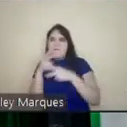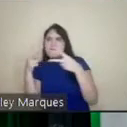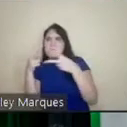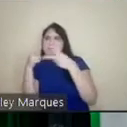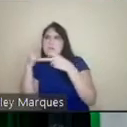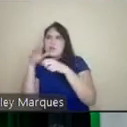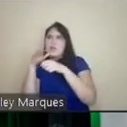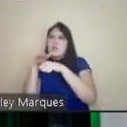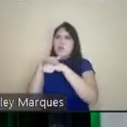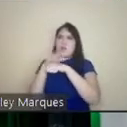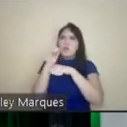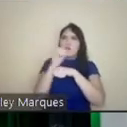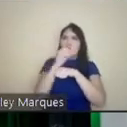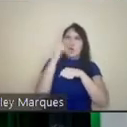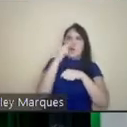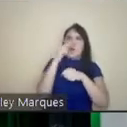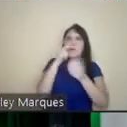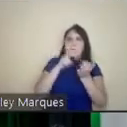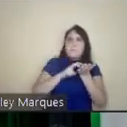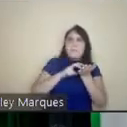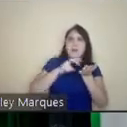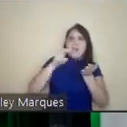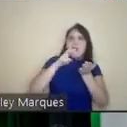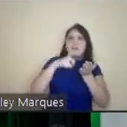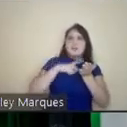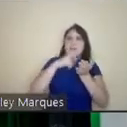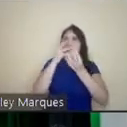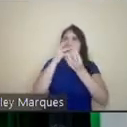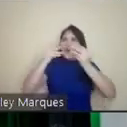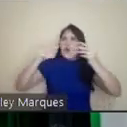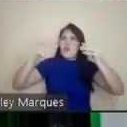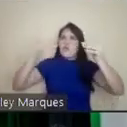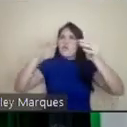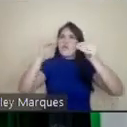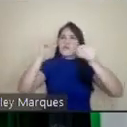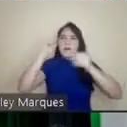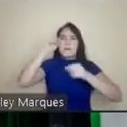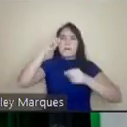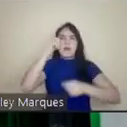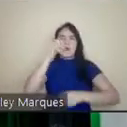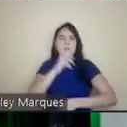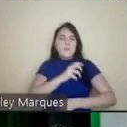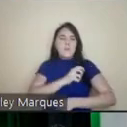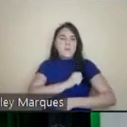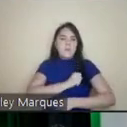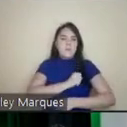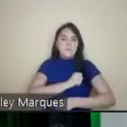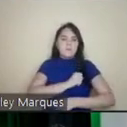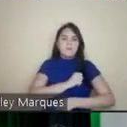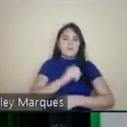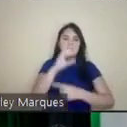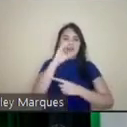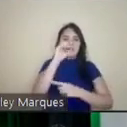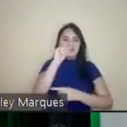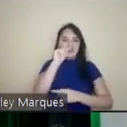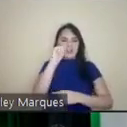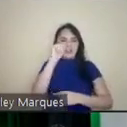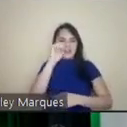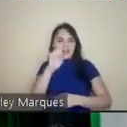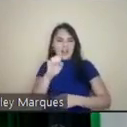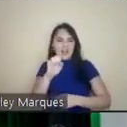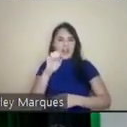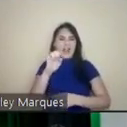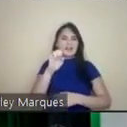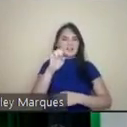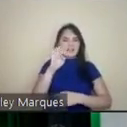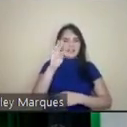amanhã. Negro amor, negro amor, negro amor. Cai, caetaneia Dylan, e eu